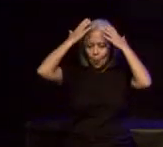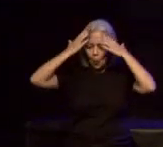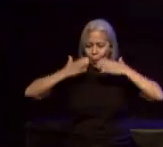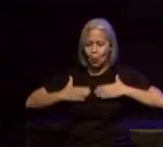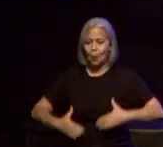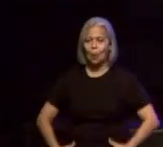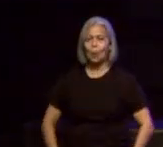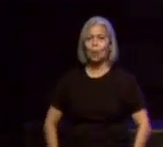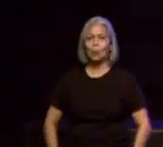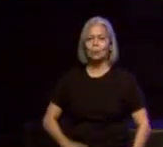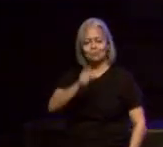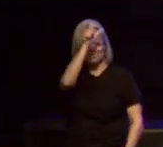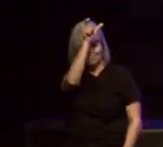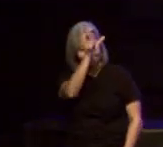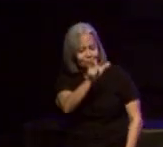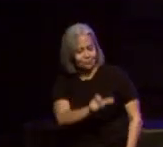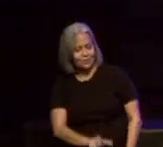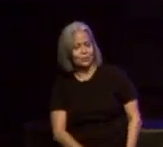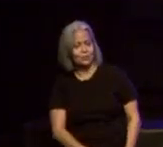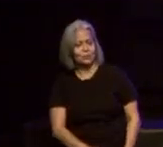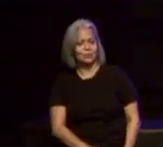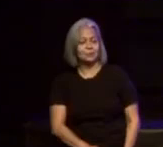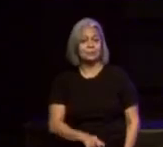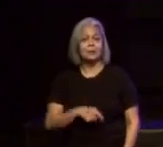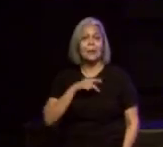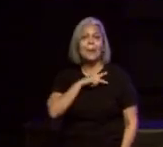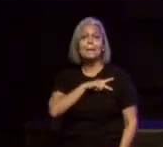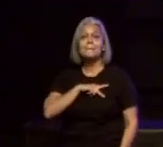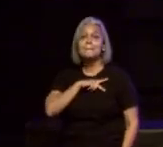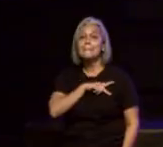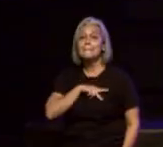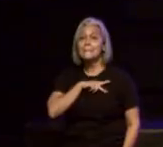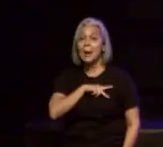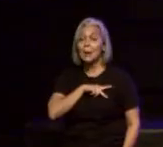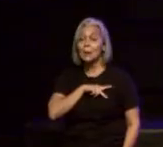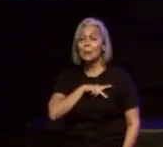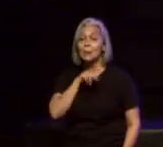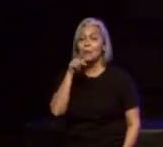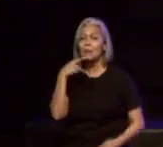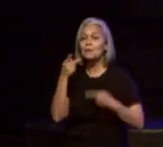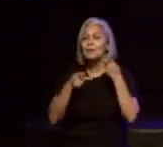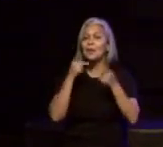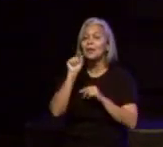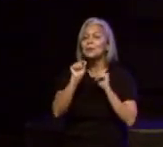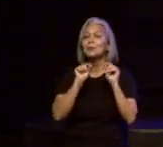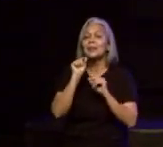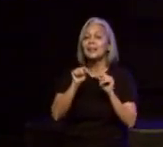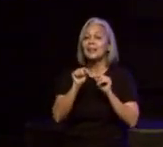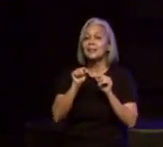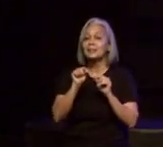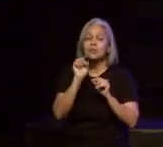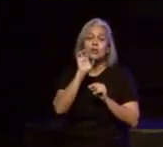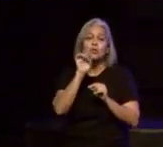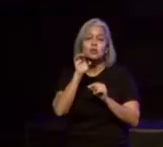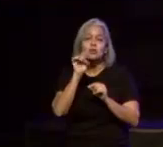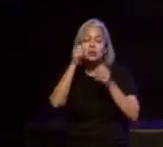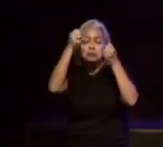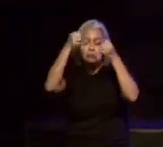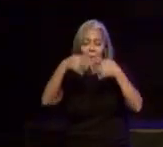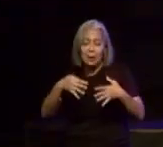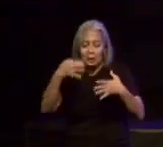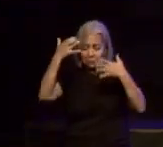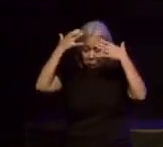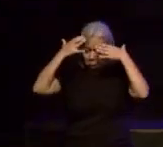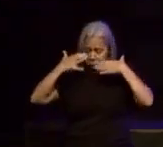Paulo está falando por alguns segundos aqui de uma simples lição de anatomia, não está falando nada espiritual, corpo humano feito